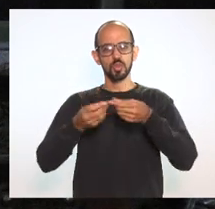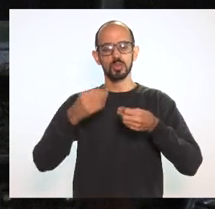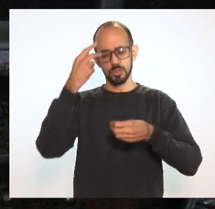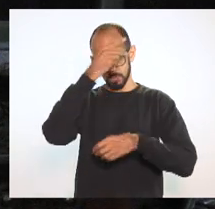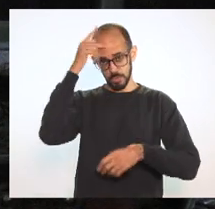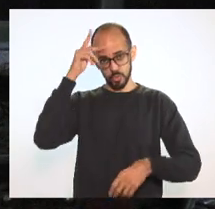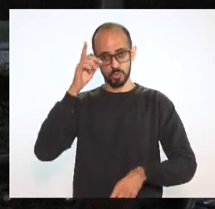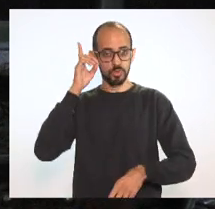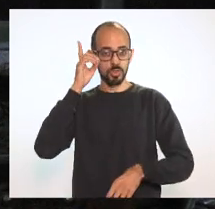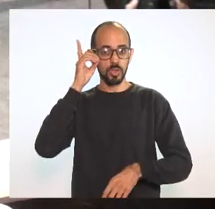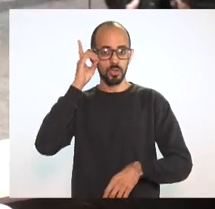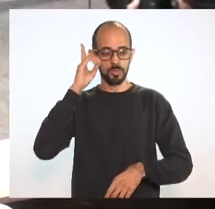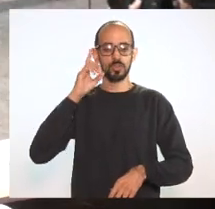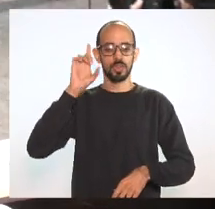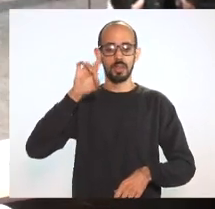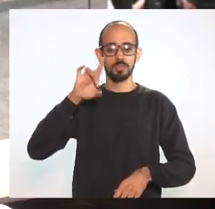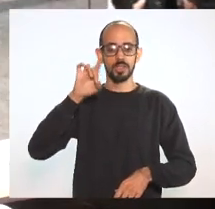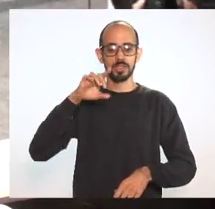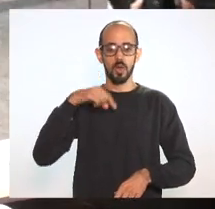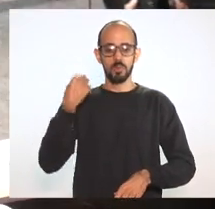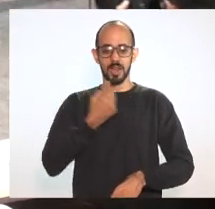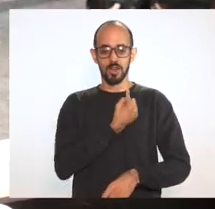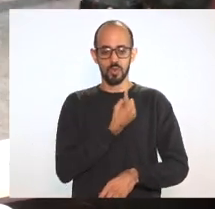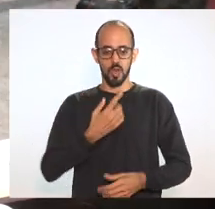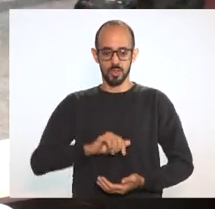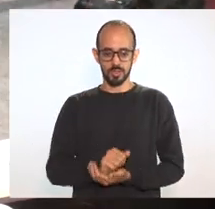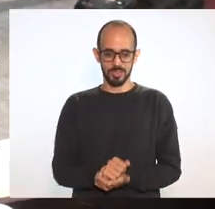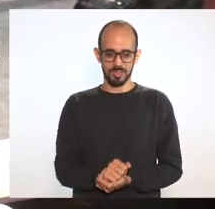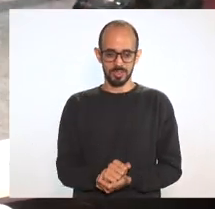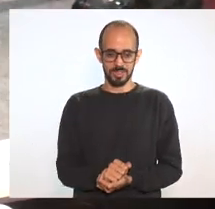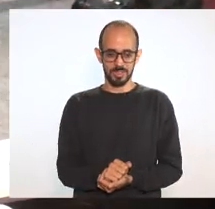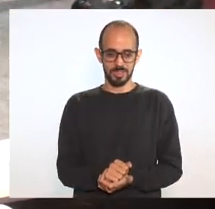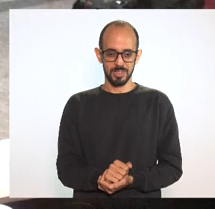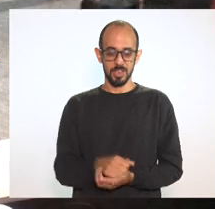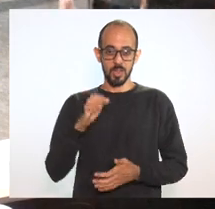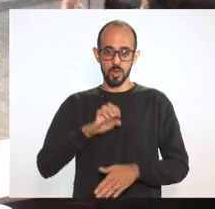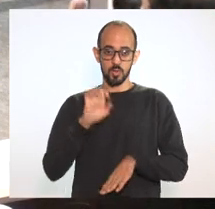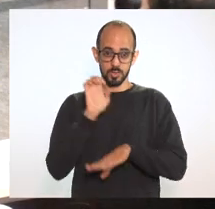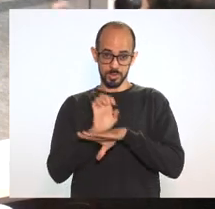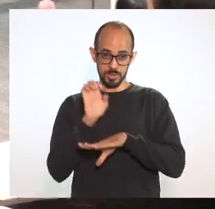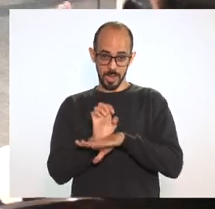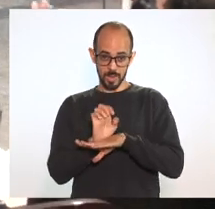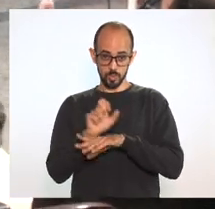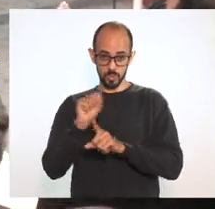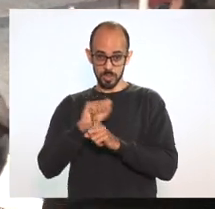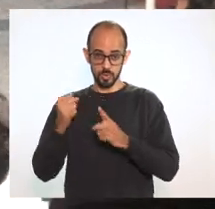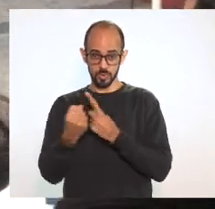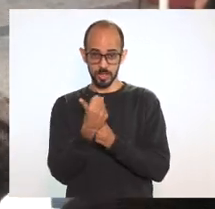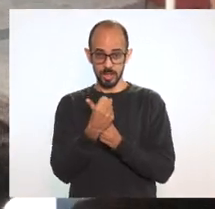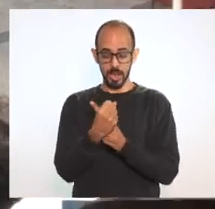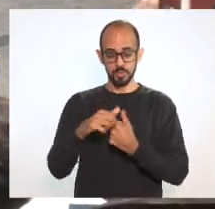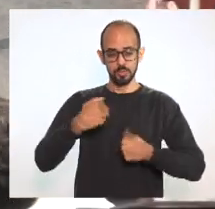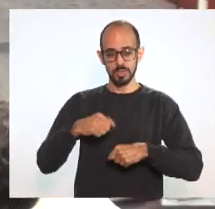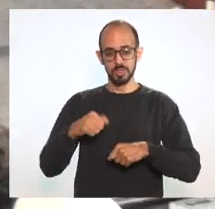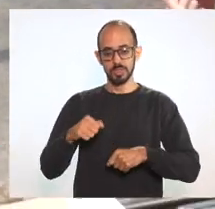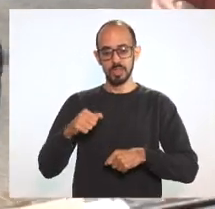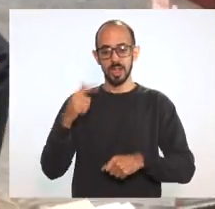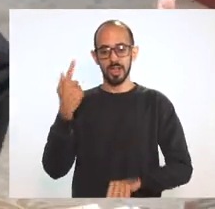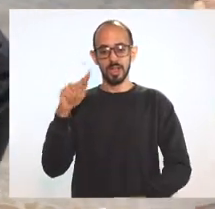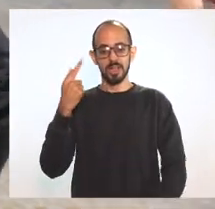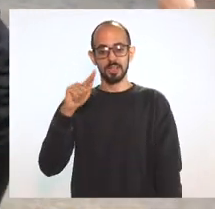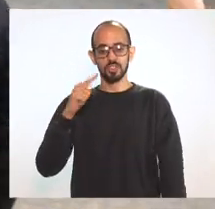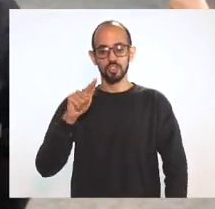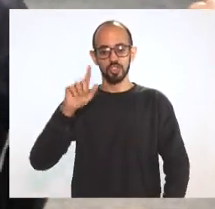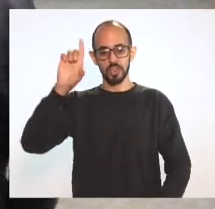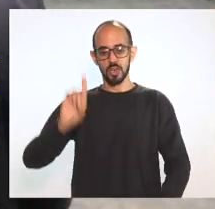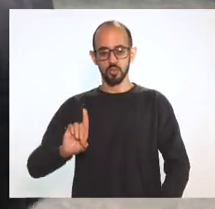nós. O Estado e a sociedade, como um todo, têm o dever de buscar formas de garantir esses direitos, afinal, somos todos